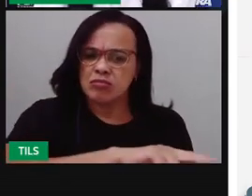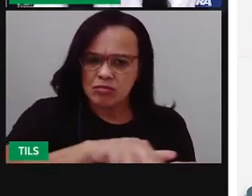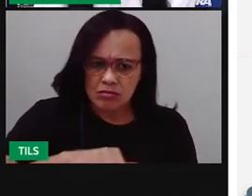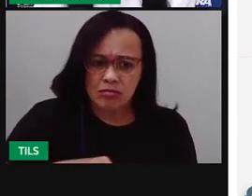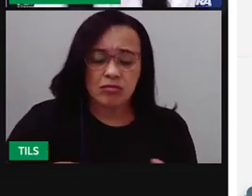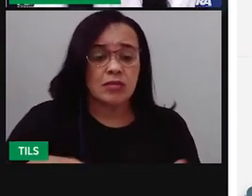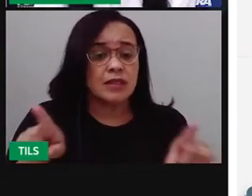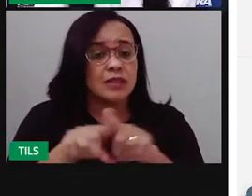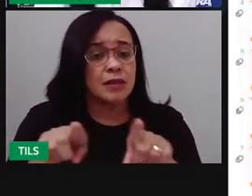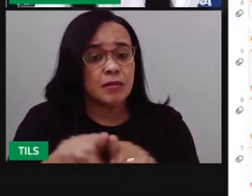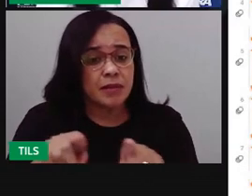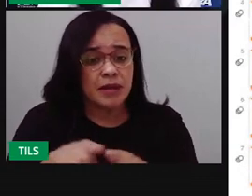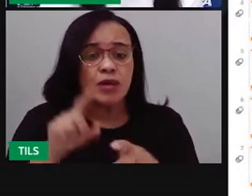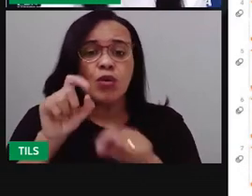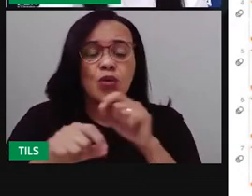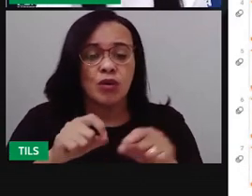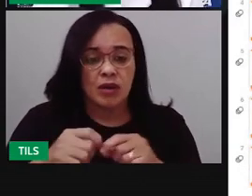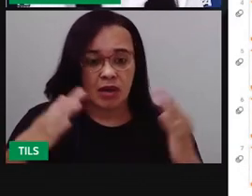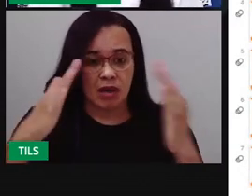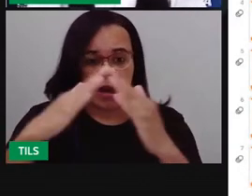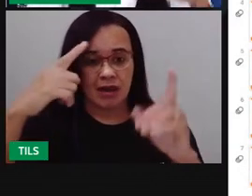desta reportagem.